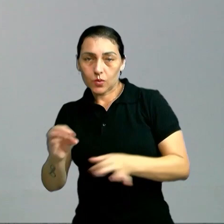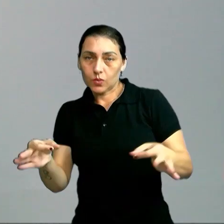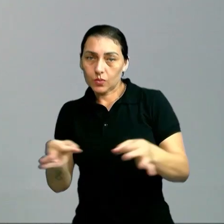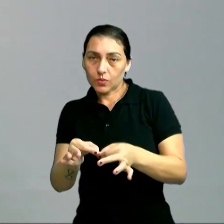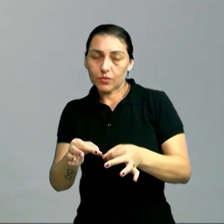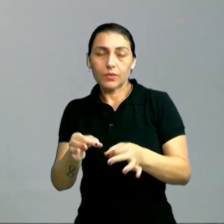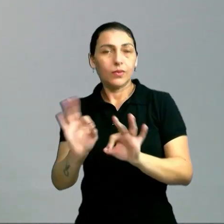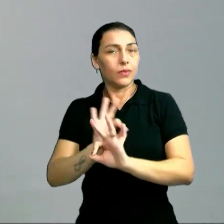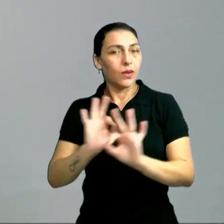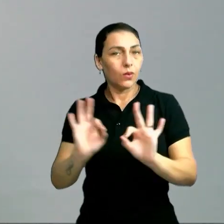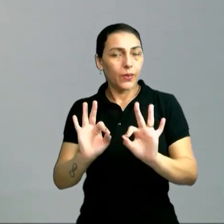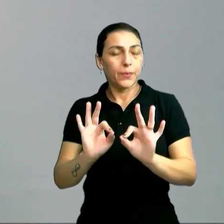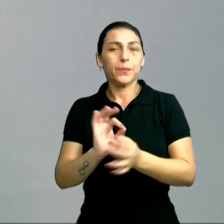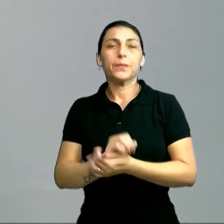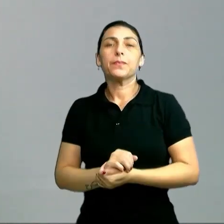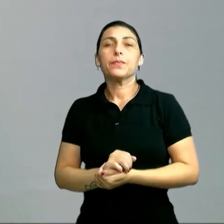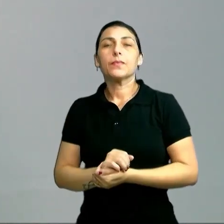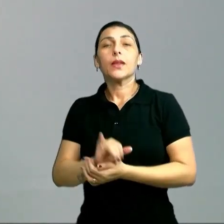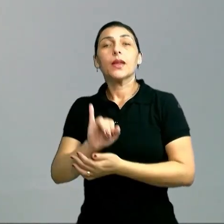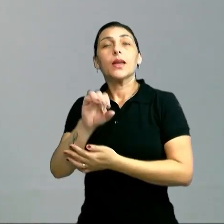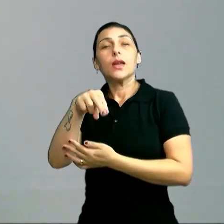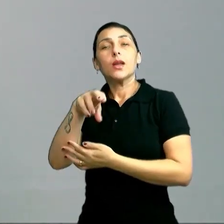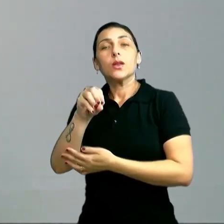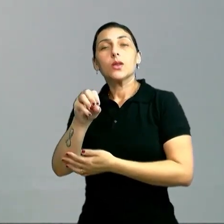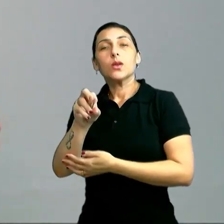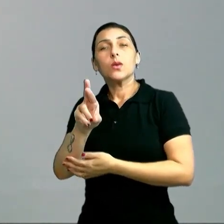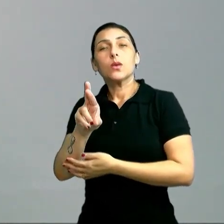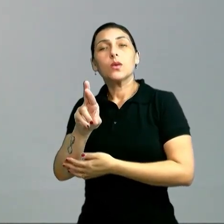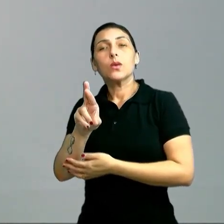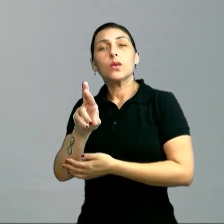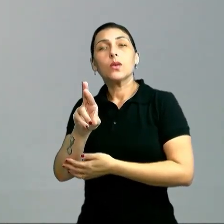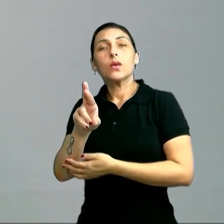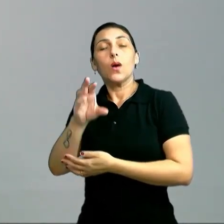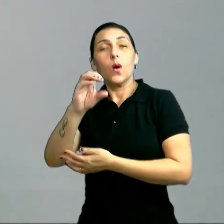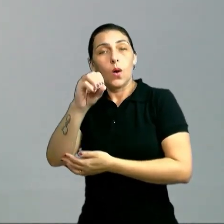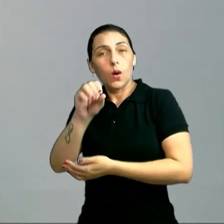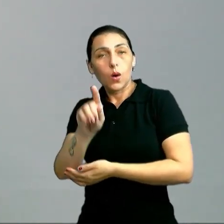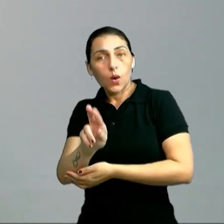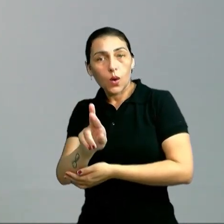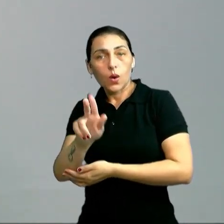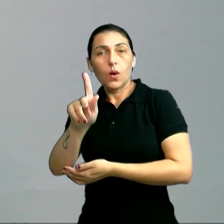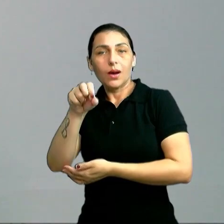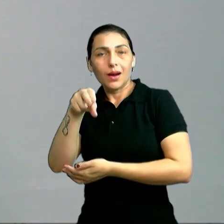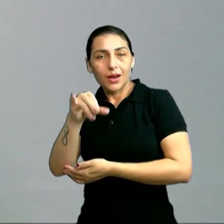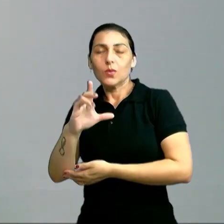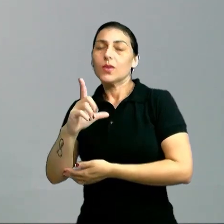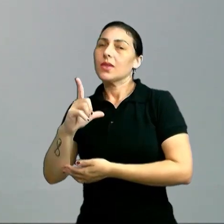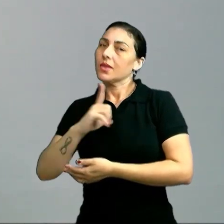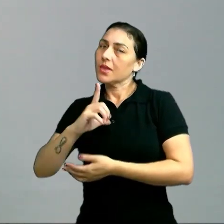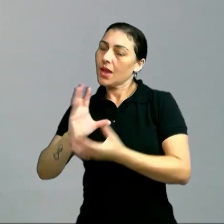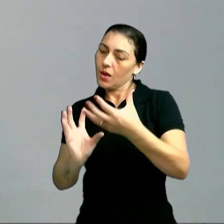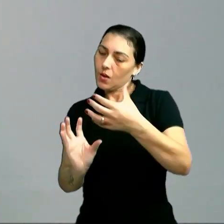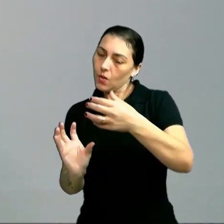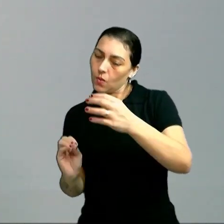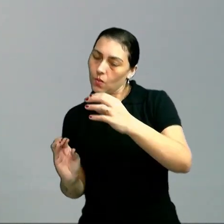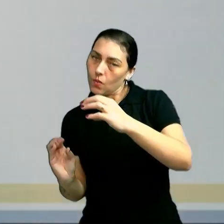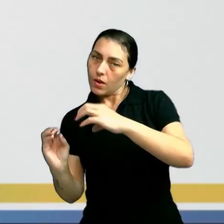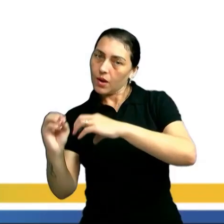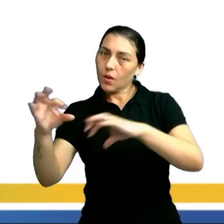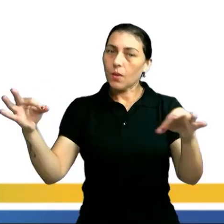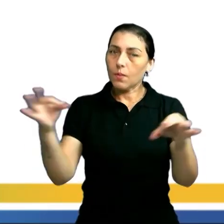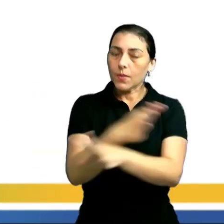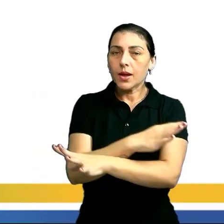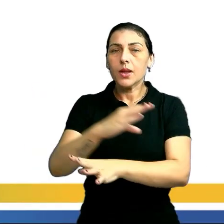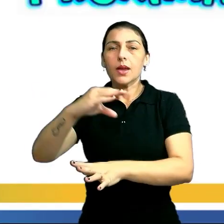E os inorgânicos, e os orgânicos têm uma cadeia complexa de carbono.